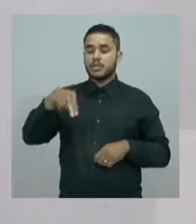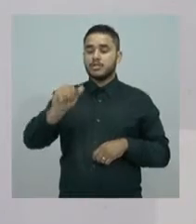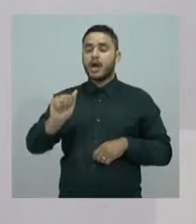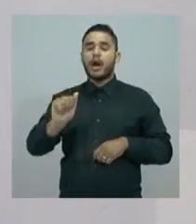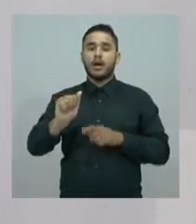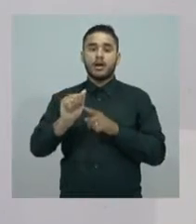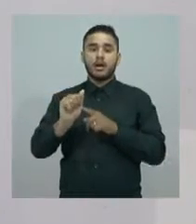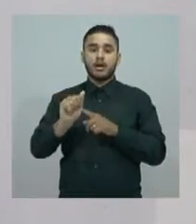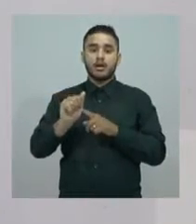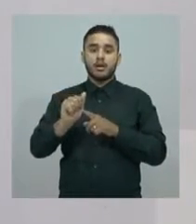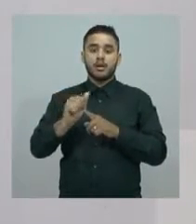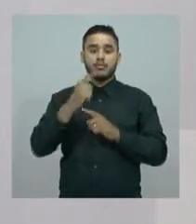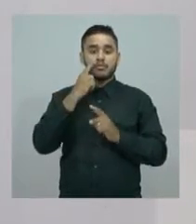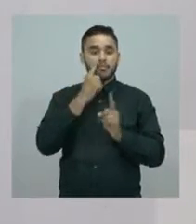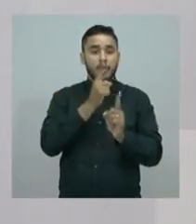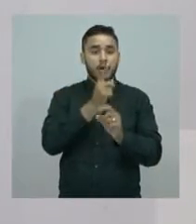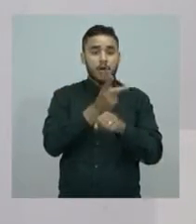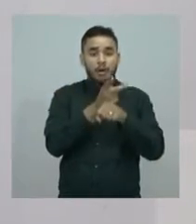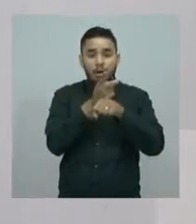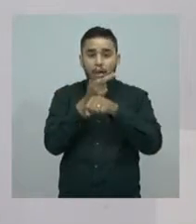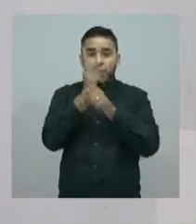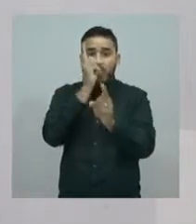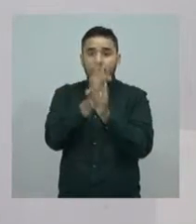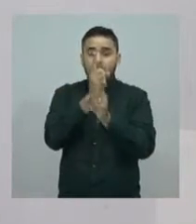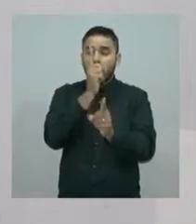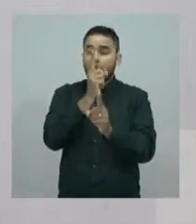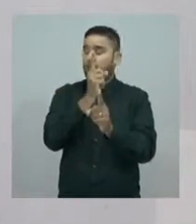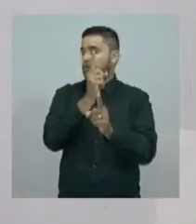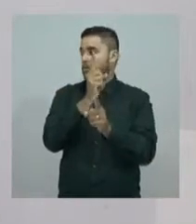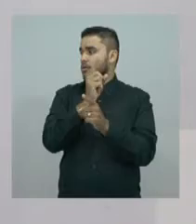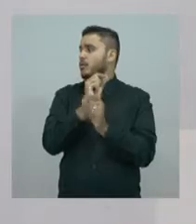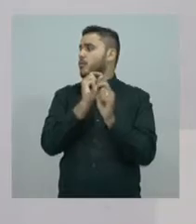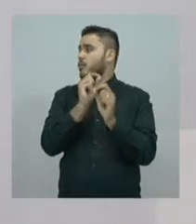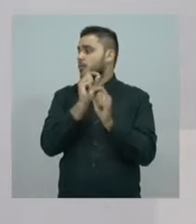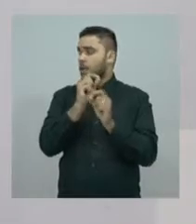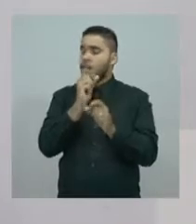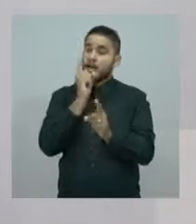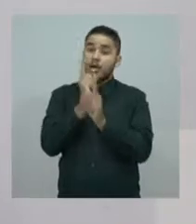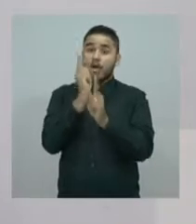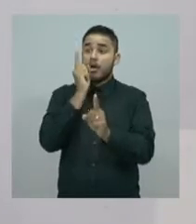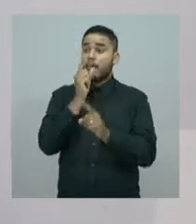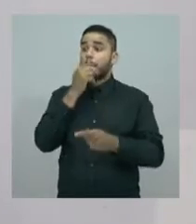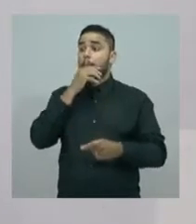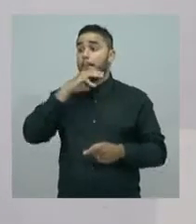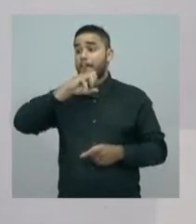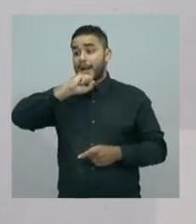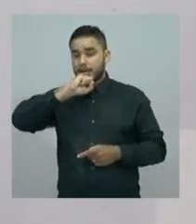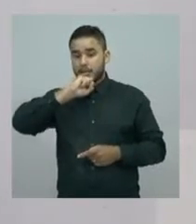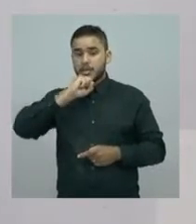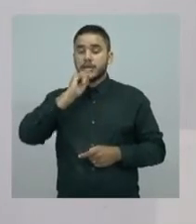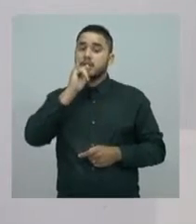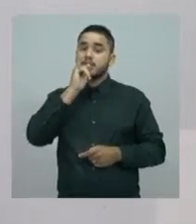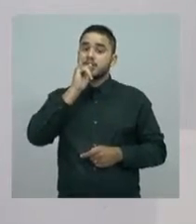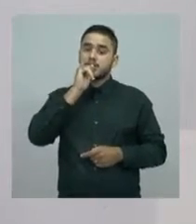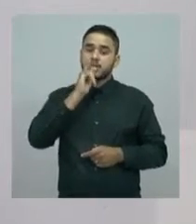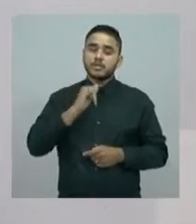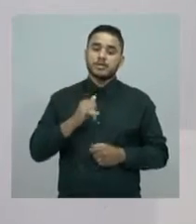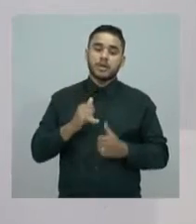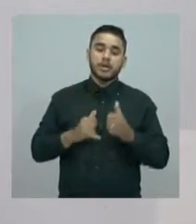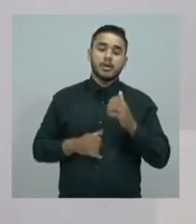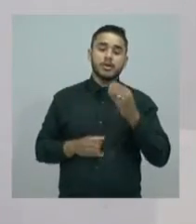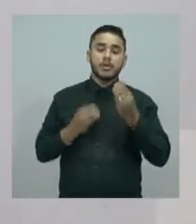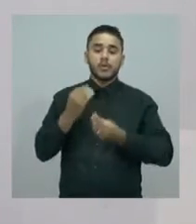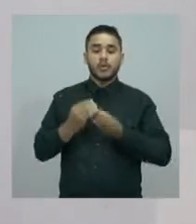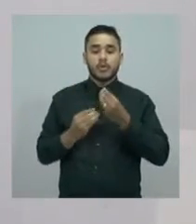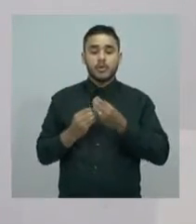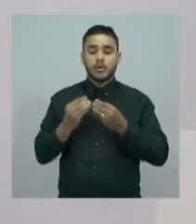investigação de paternidade. Em vez da pessoa procurar a justiça, que vai demorar muito mais tempo, você pode procurar o núcleo e ter